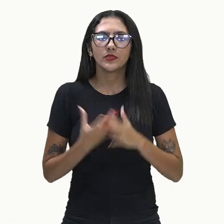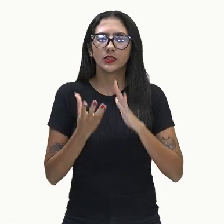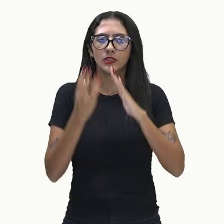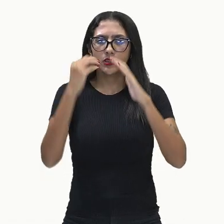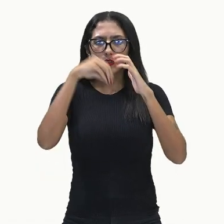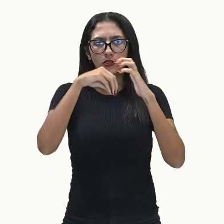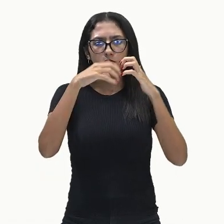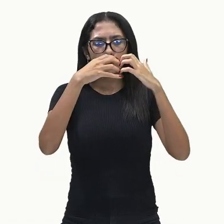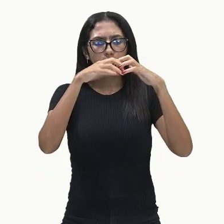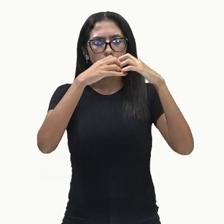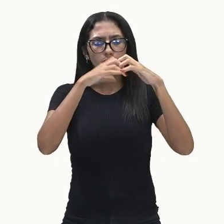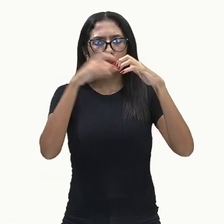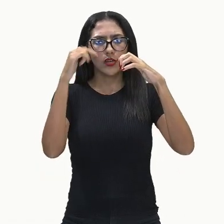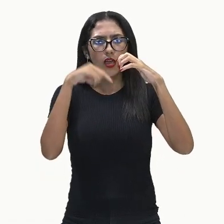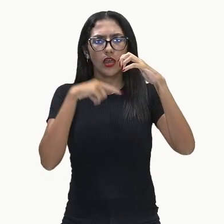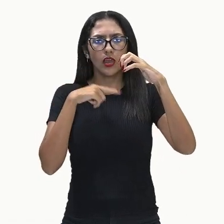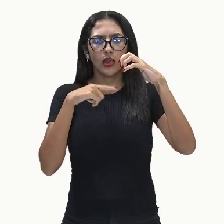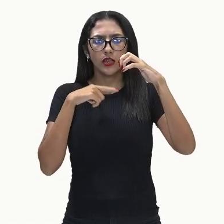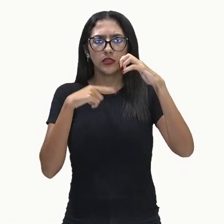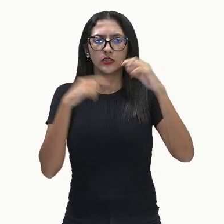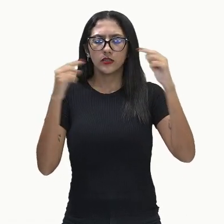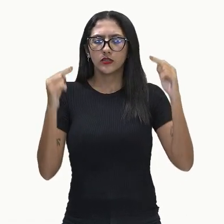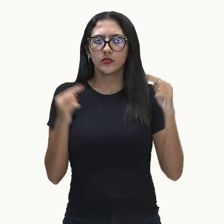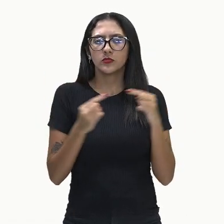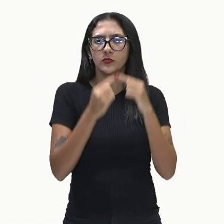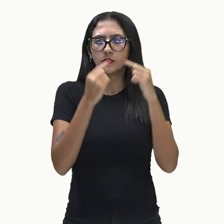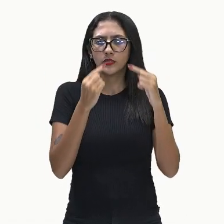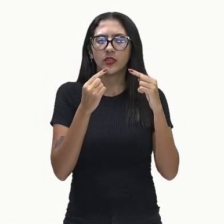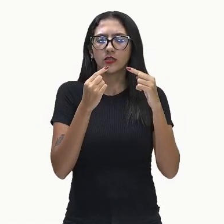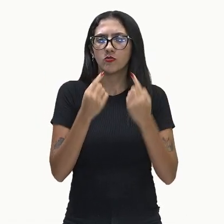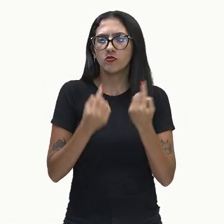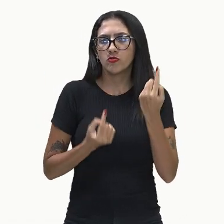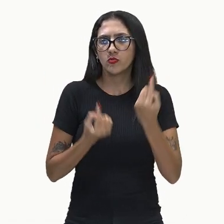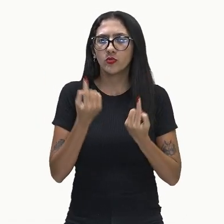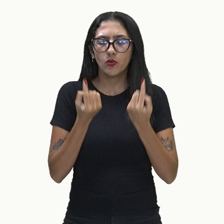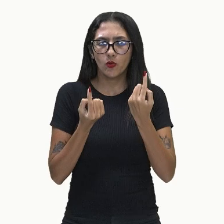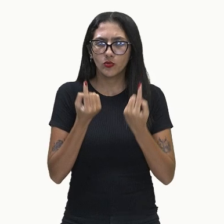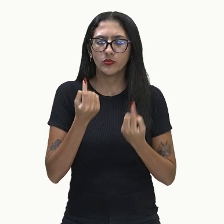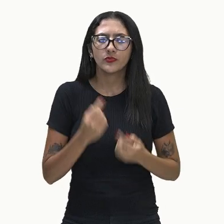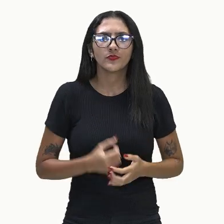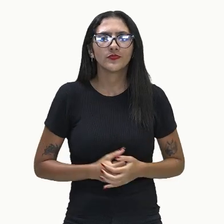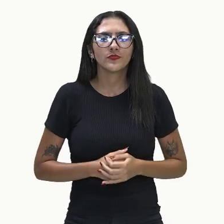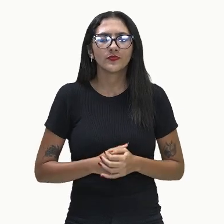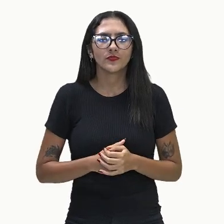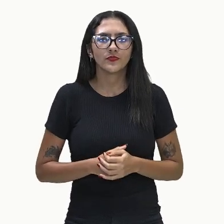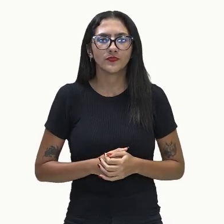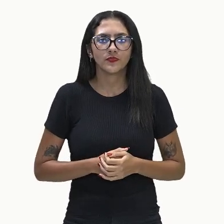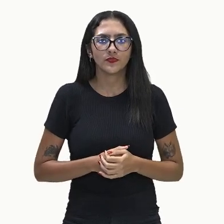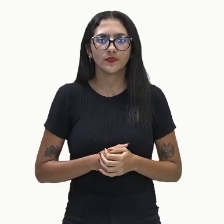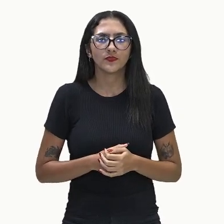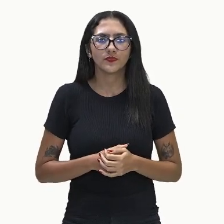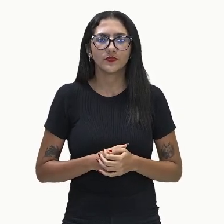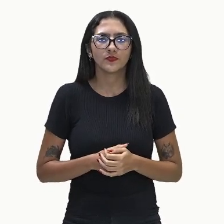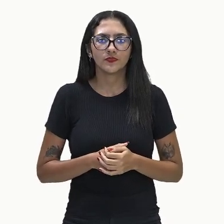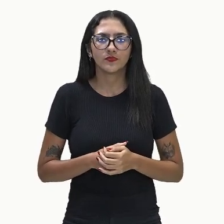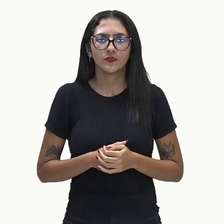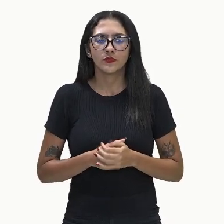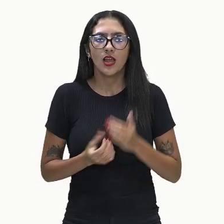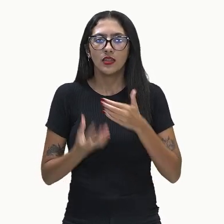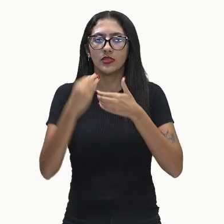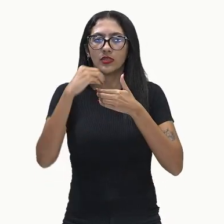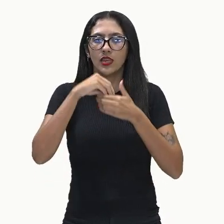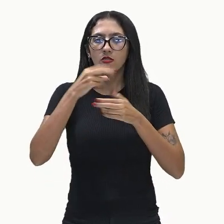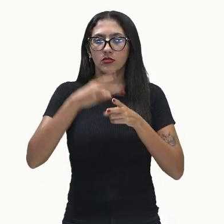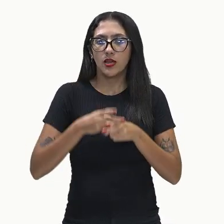interneurônio é aquele que vai fazer a conexão entre um e outro na sua medula